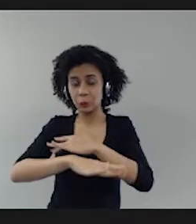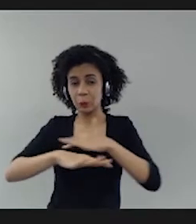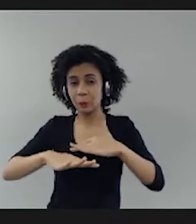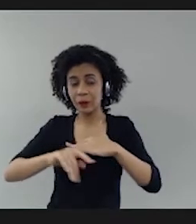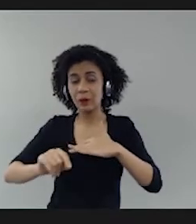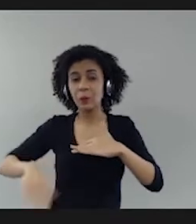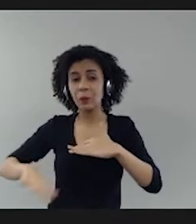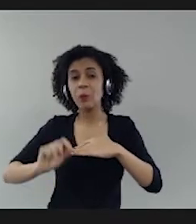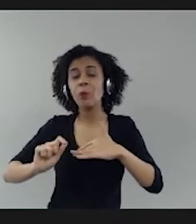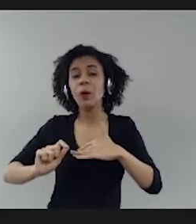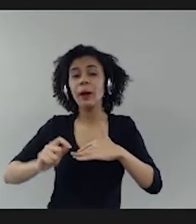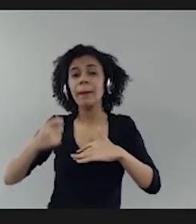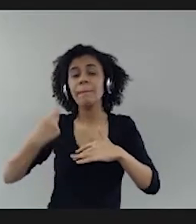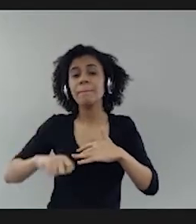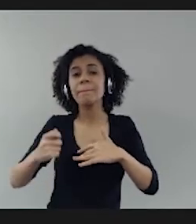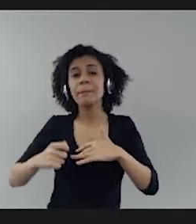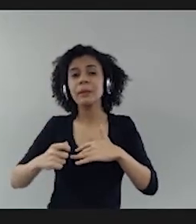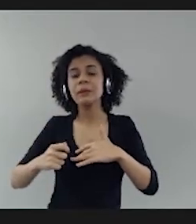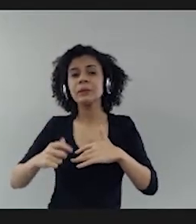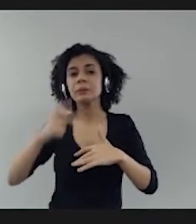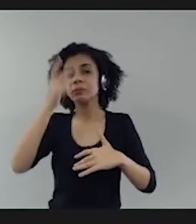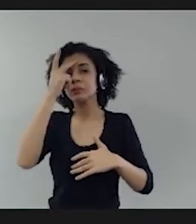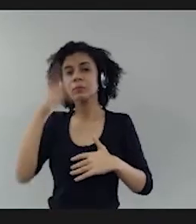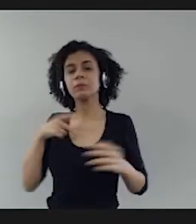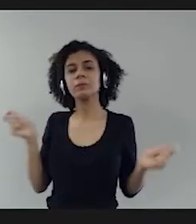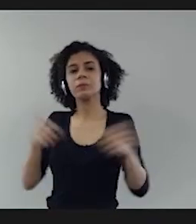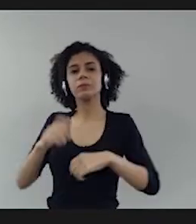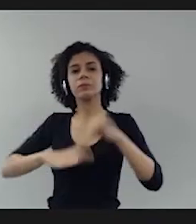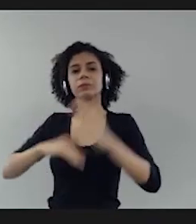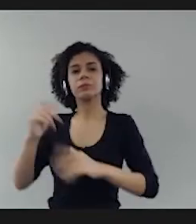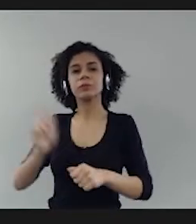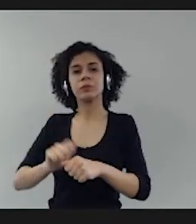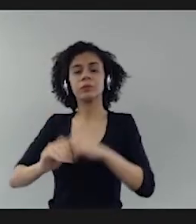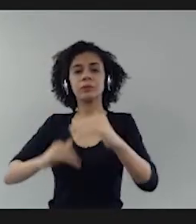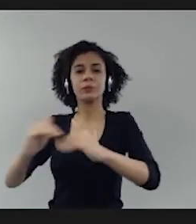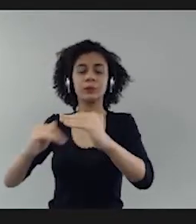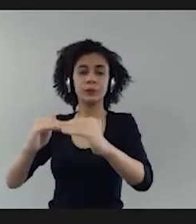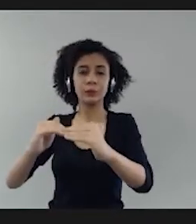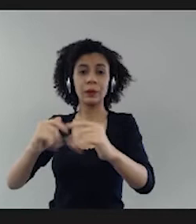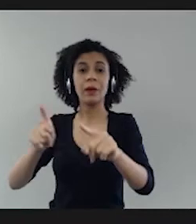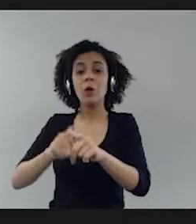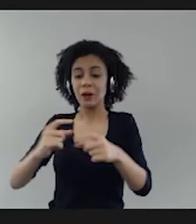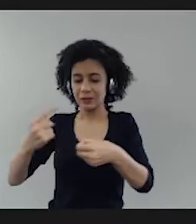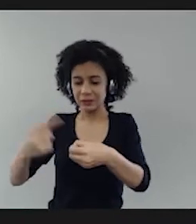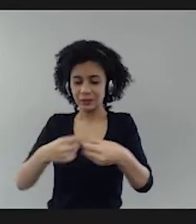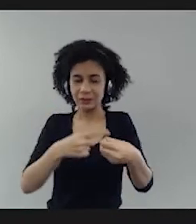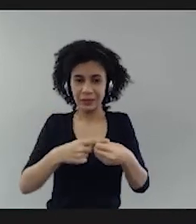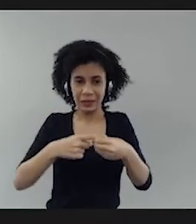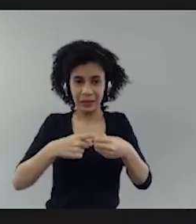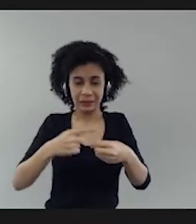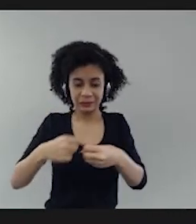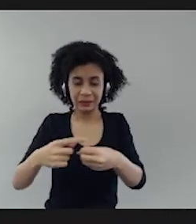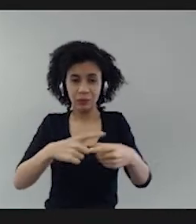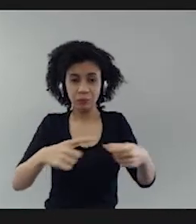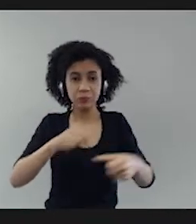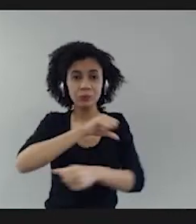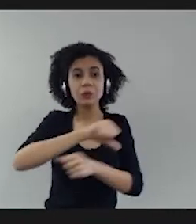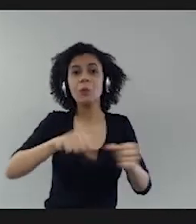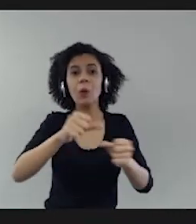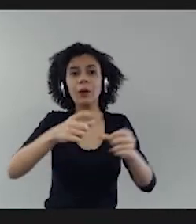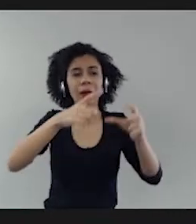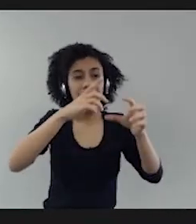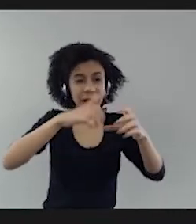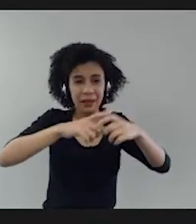elas precisam ser independentes. A ideia é transformar as cidades, grandes cidades, em